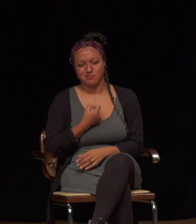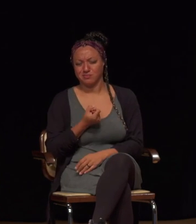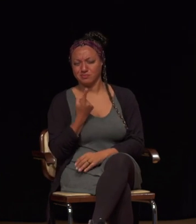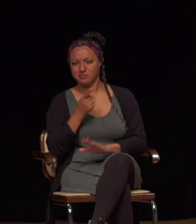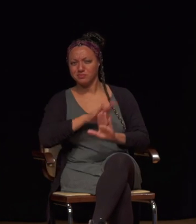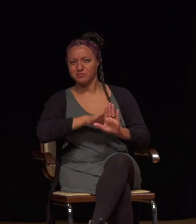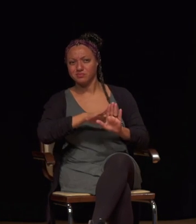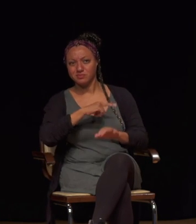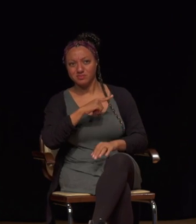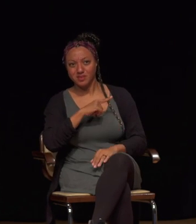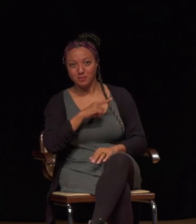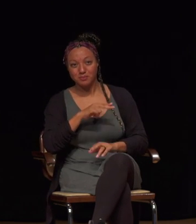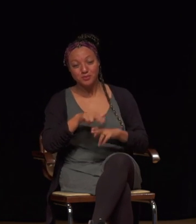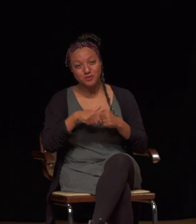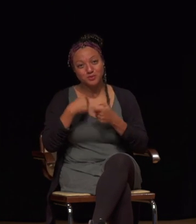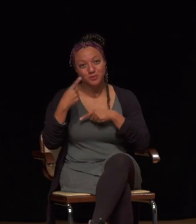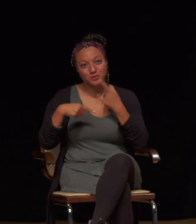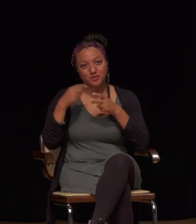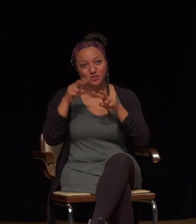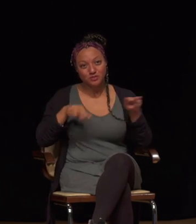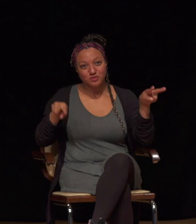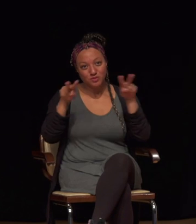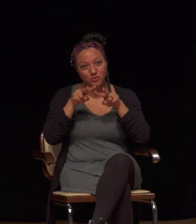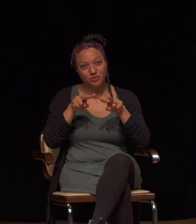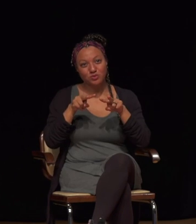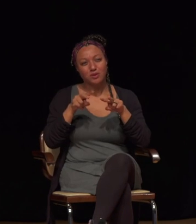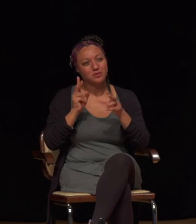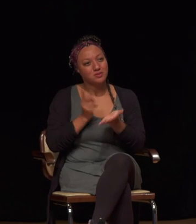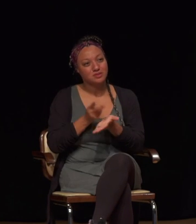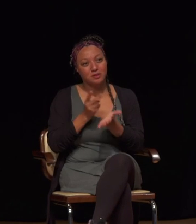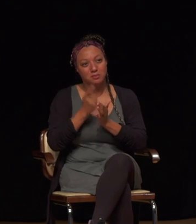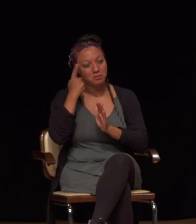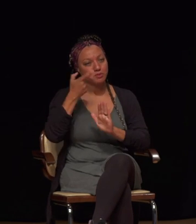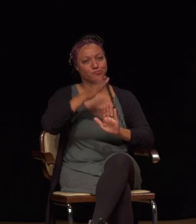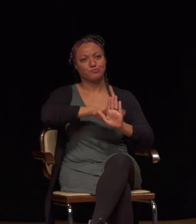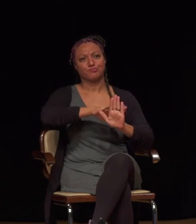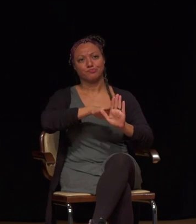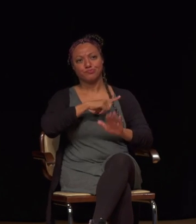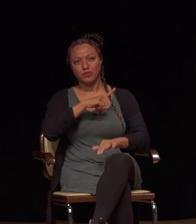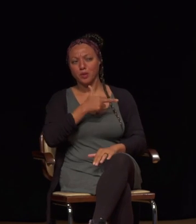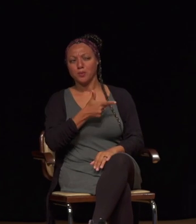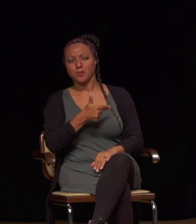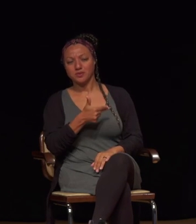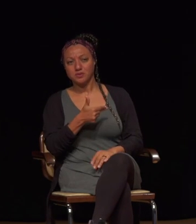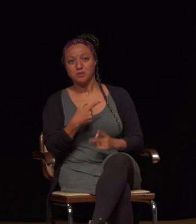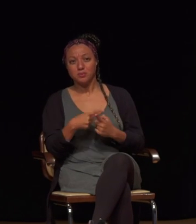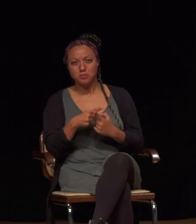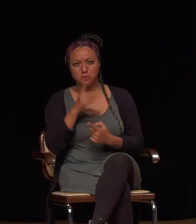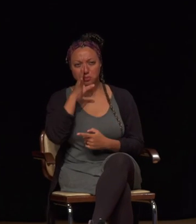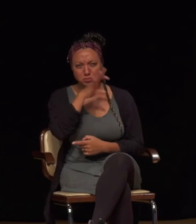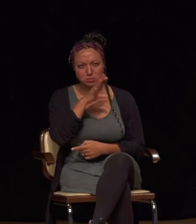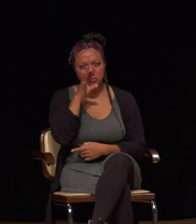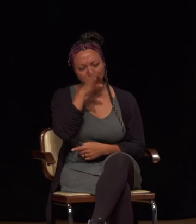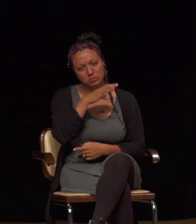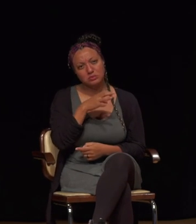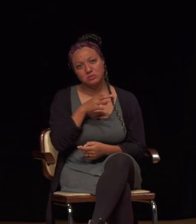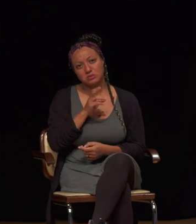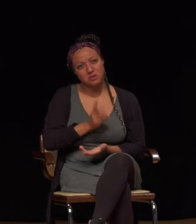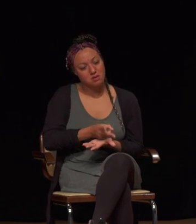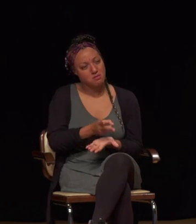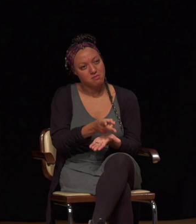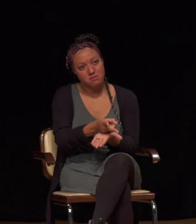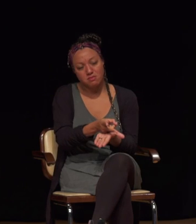então políticas visuais são políticas do Aí tem coisa porque são políticas que teimosamente